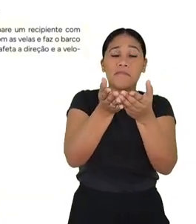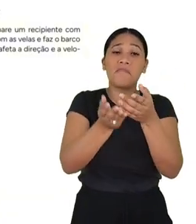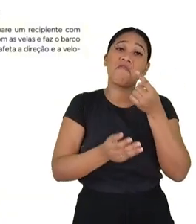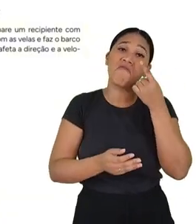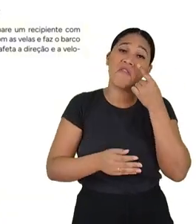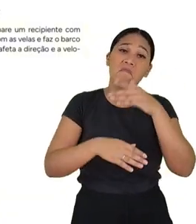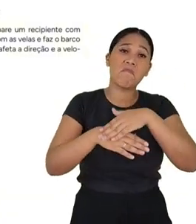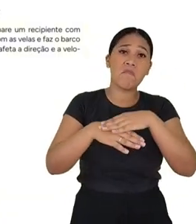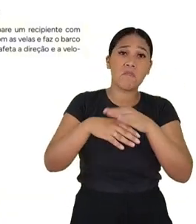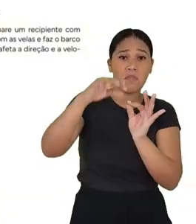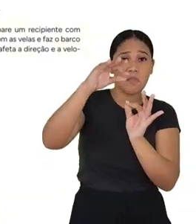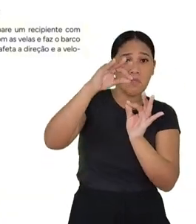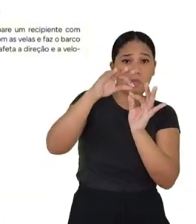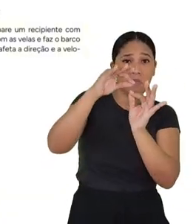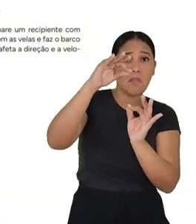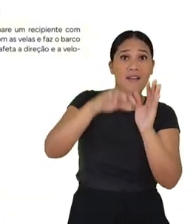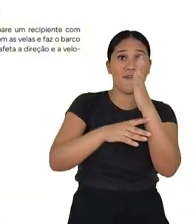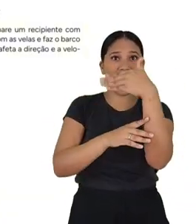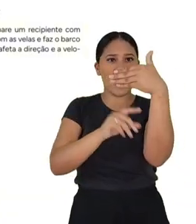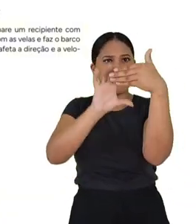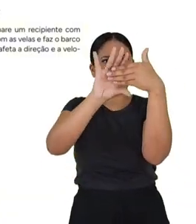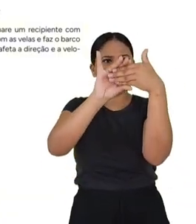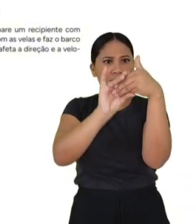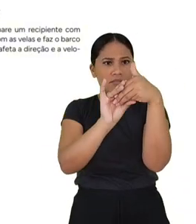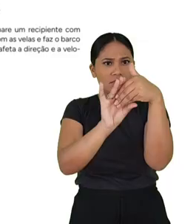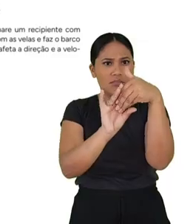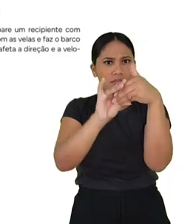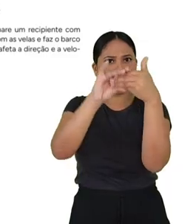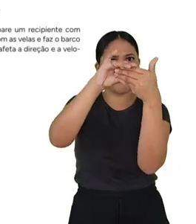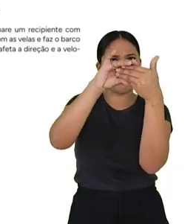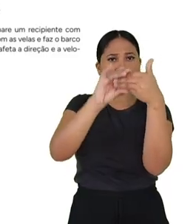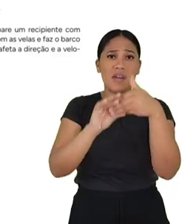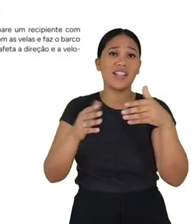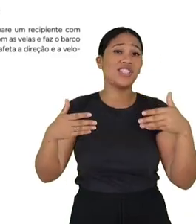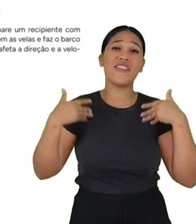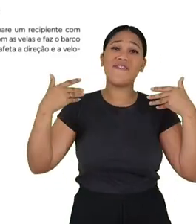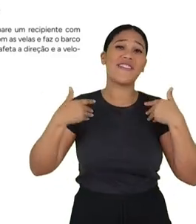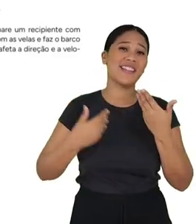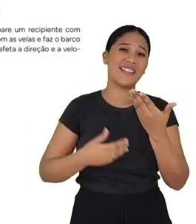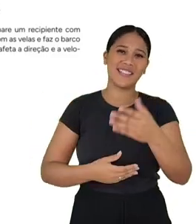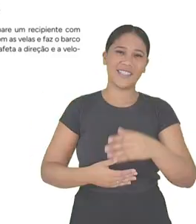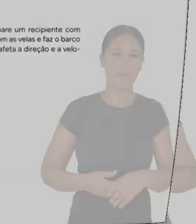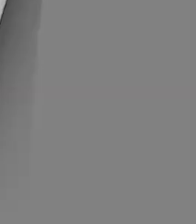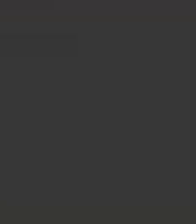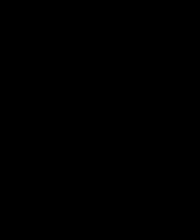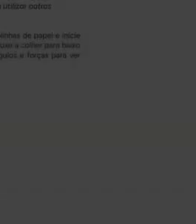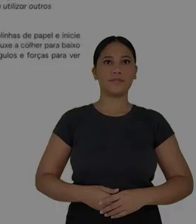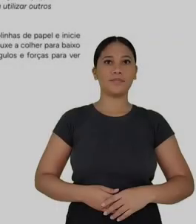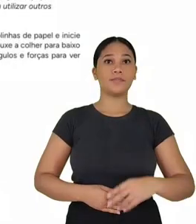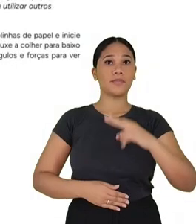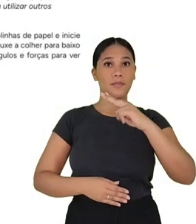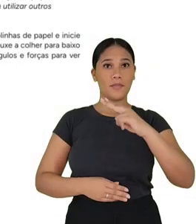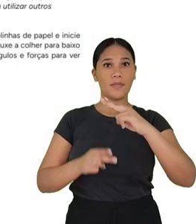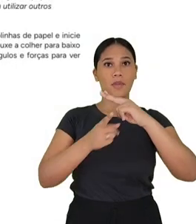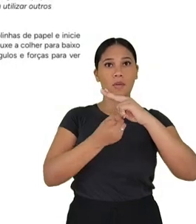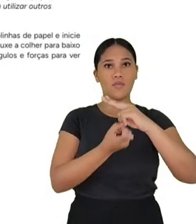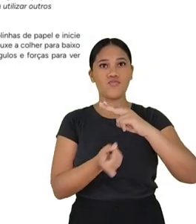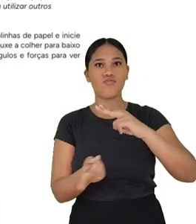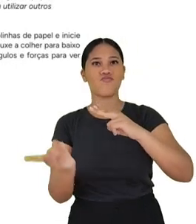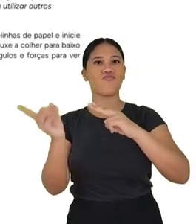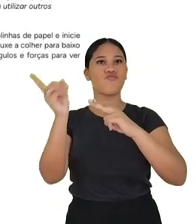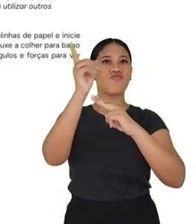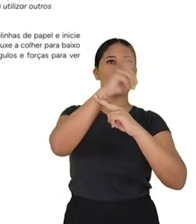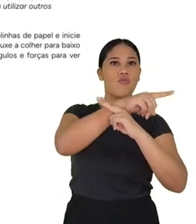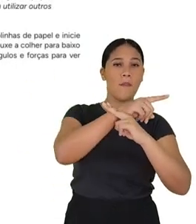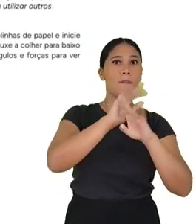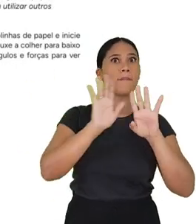ajustar as velas para ver como isso afeta a direção e velocidade do barco e divirta-se. Projeto